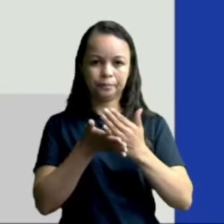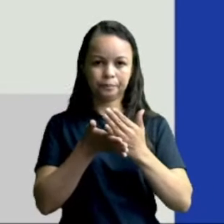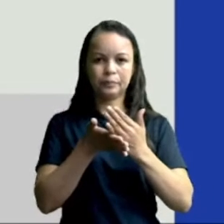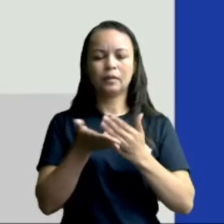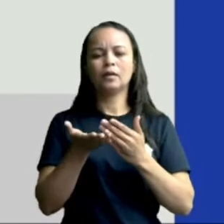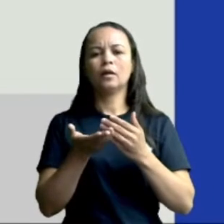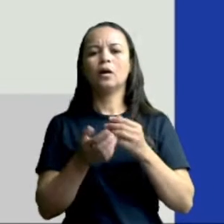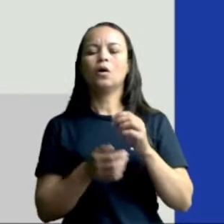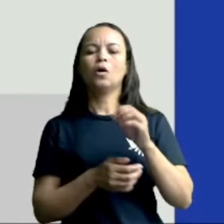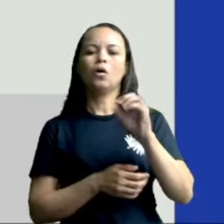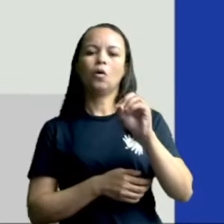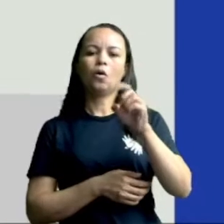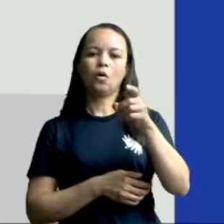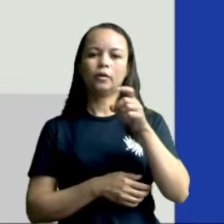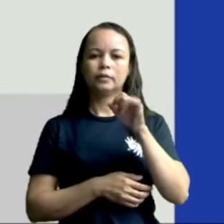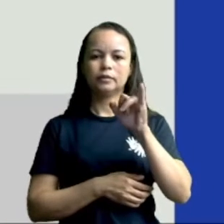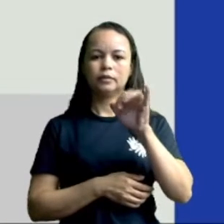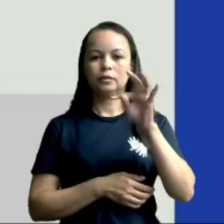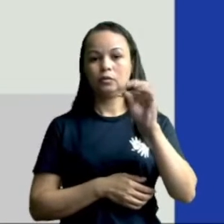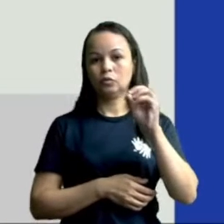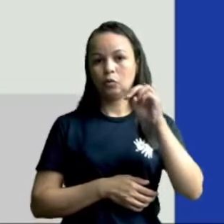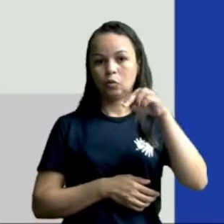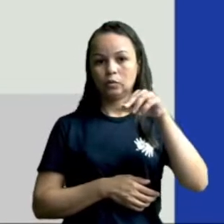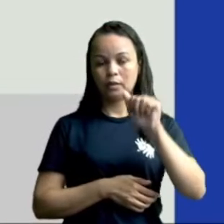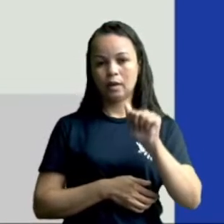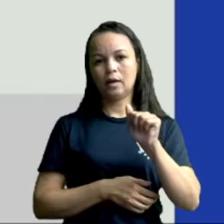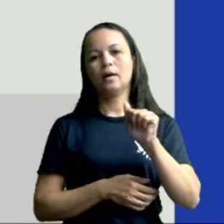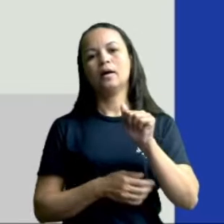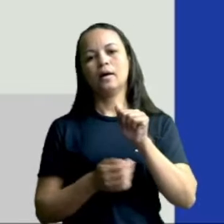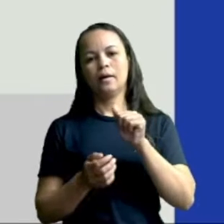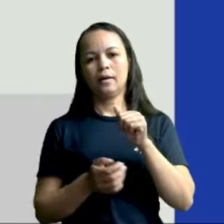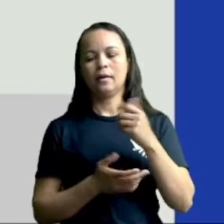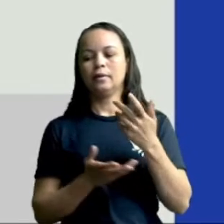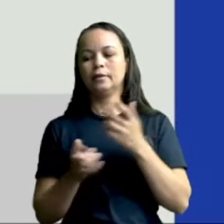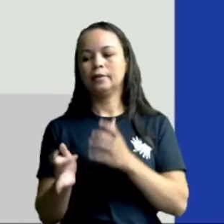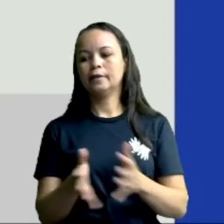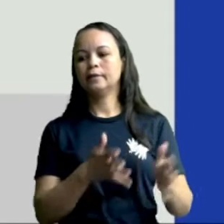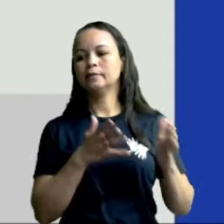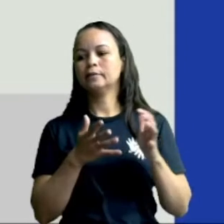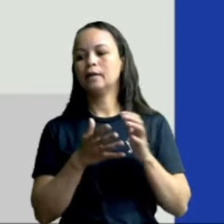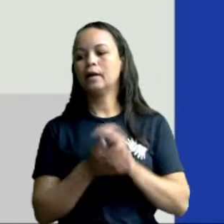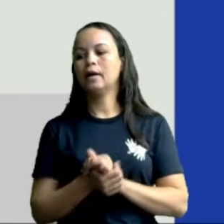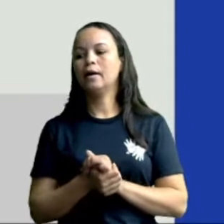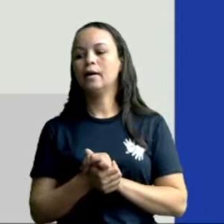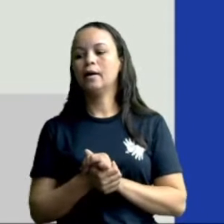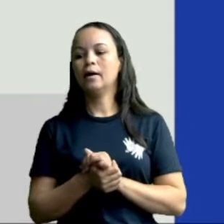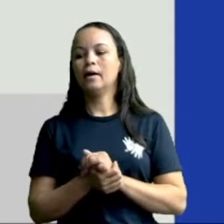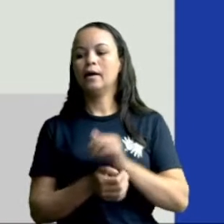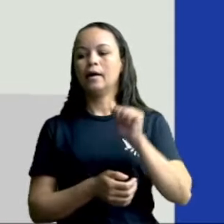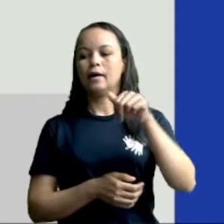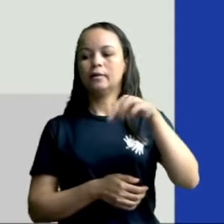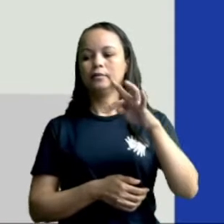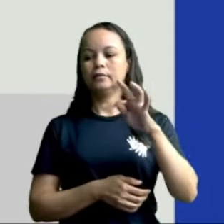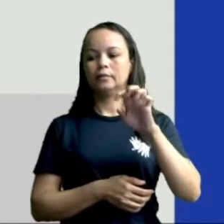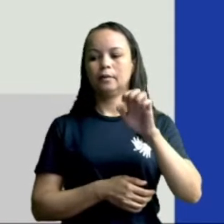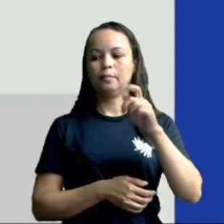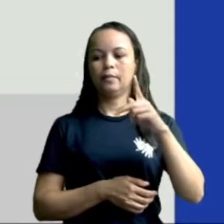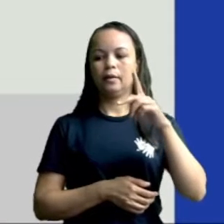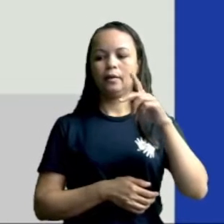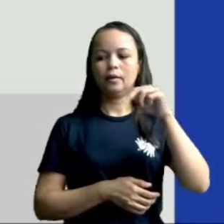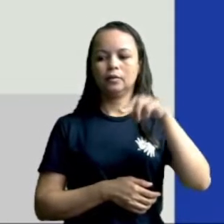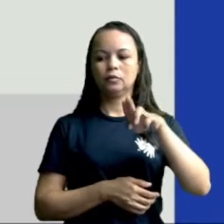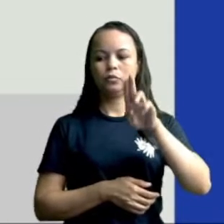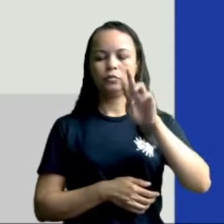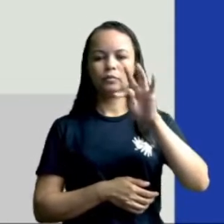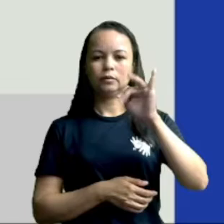exemplo, oxígeno, exército, certo? E temos as sobresdrúxula, quando